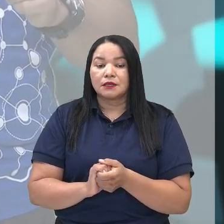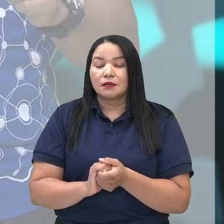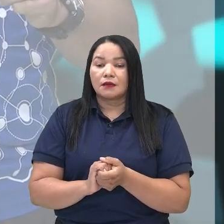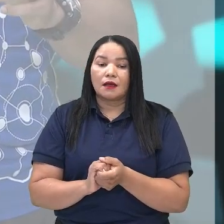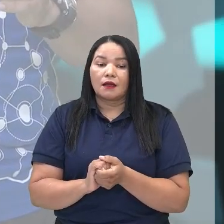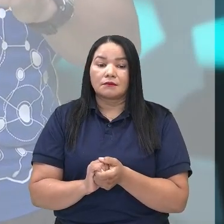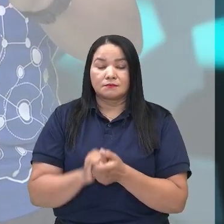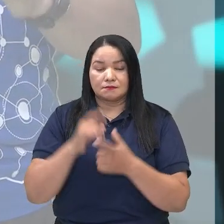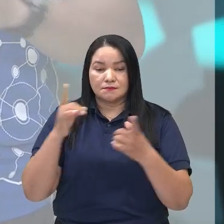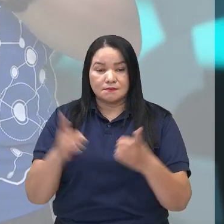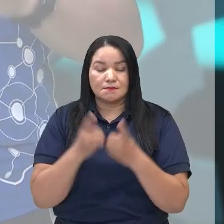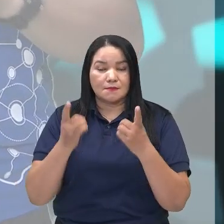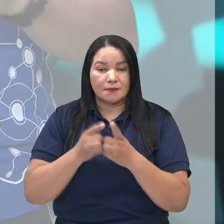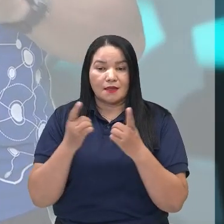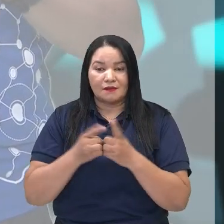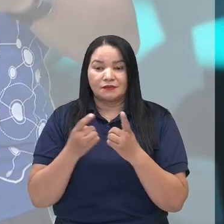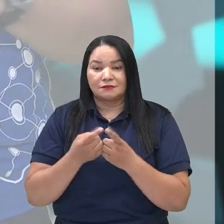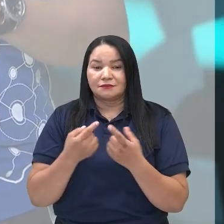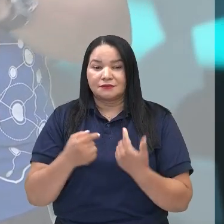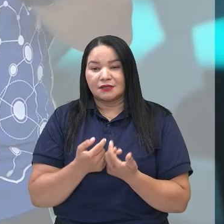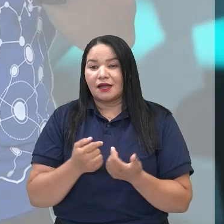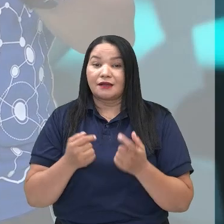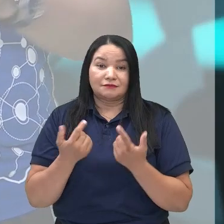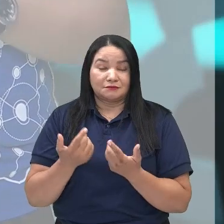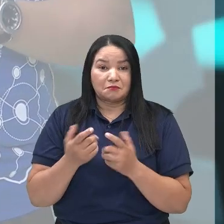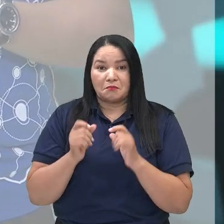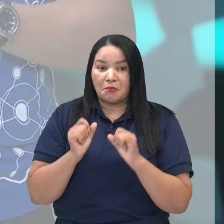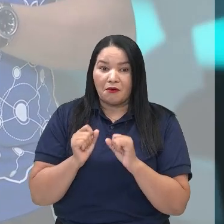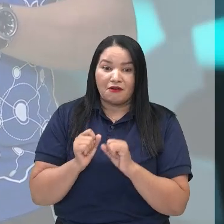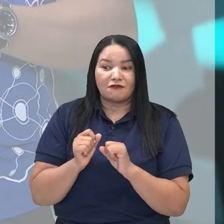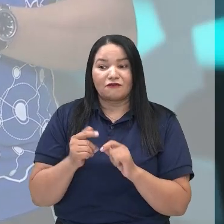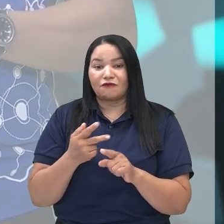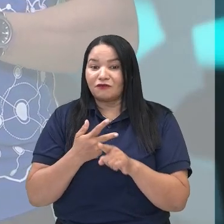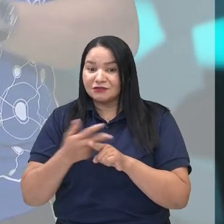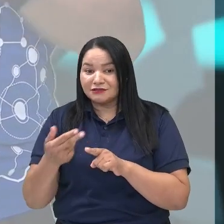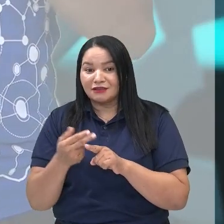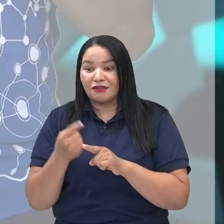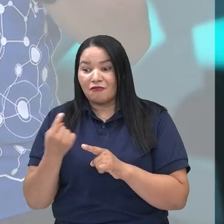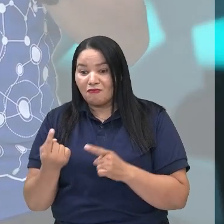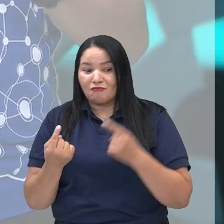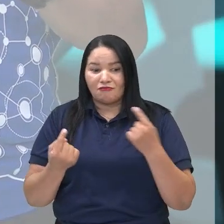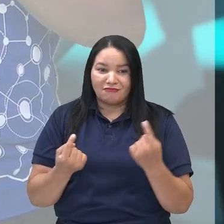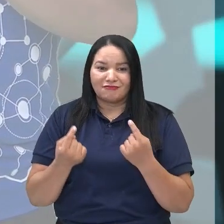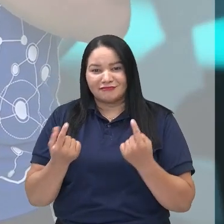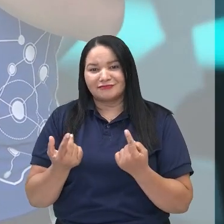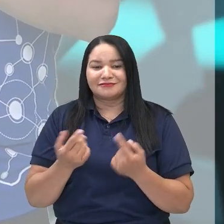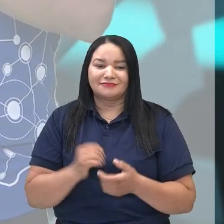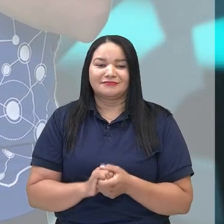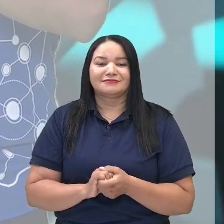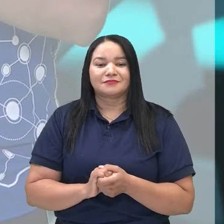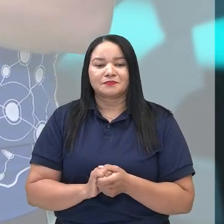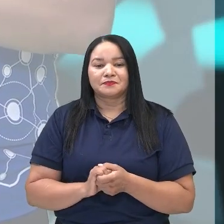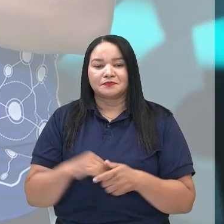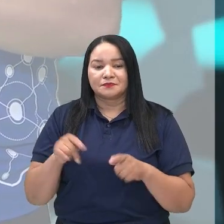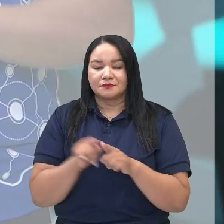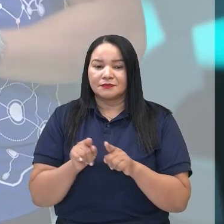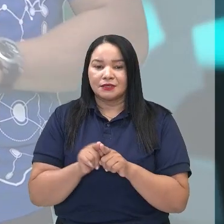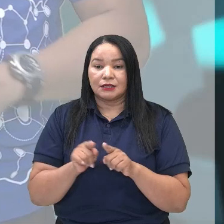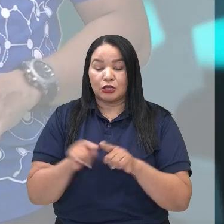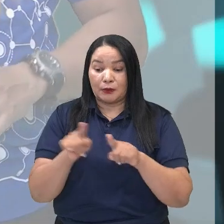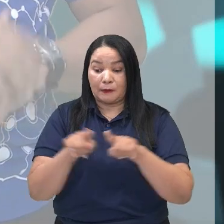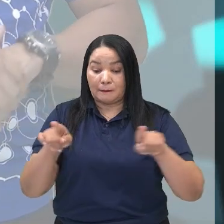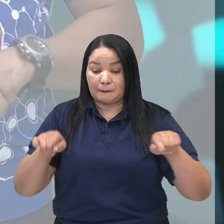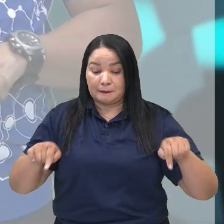dinâmico e imprevisível. Fica aí aquele mistério de quem será que vai vencer, né? Esse jogo ele é disputado em uma quadra